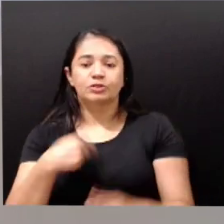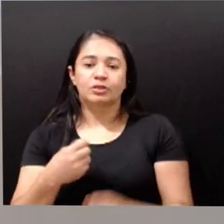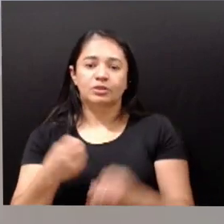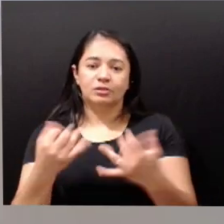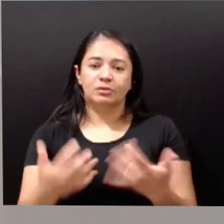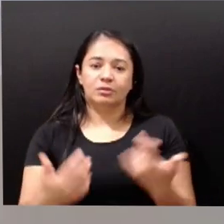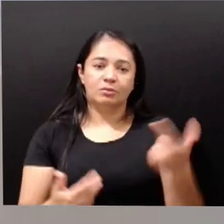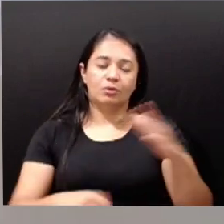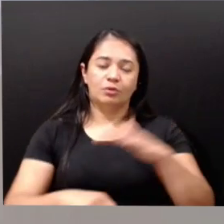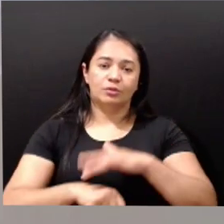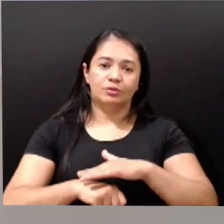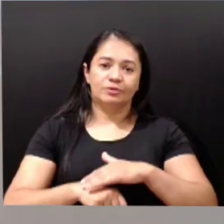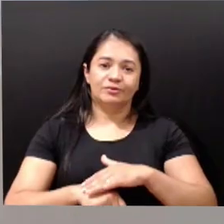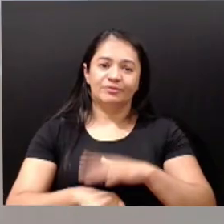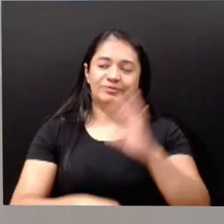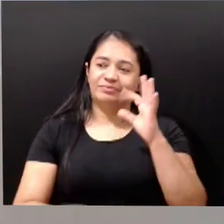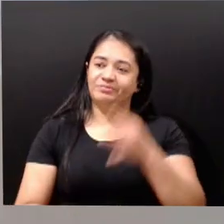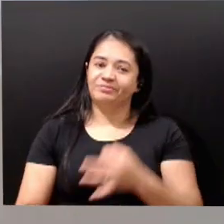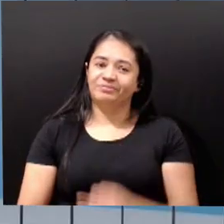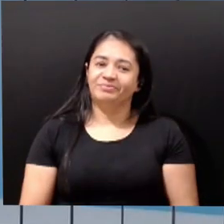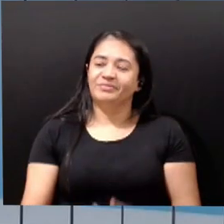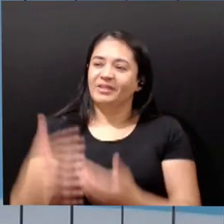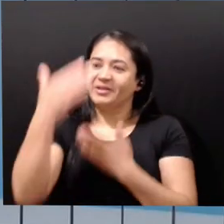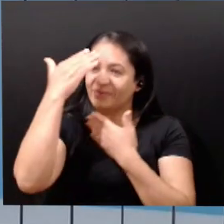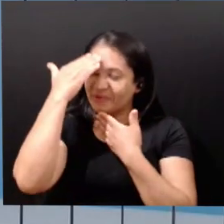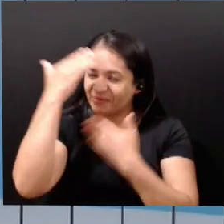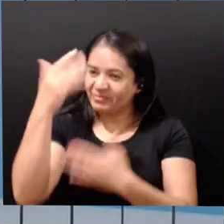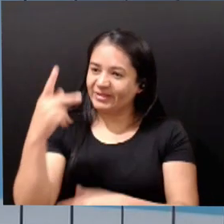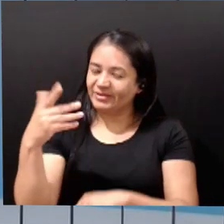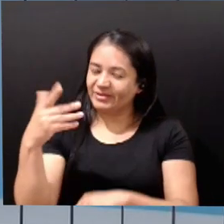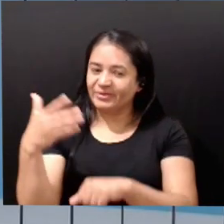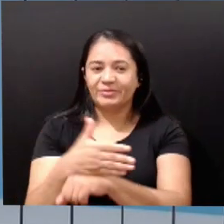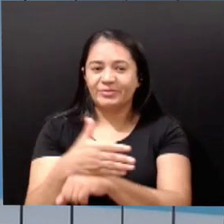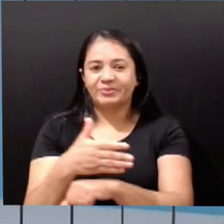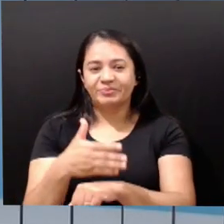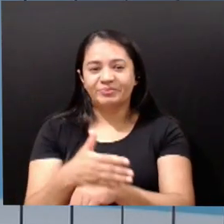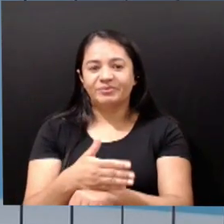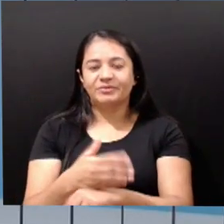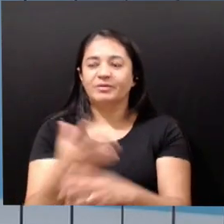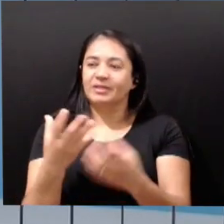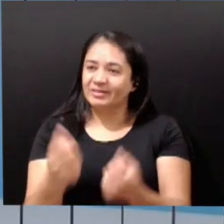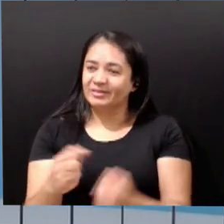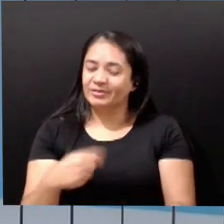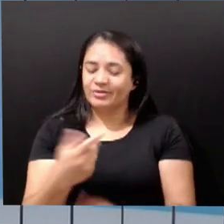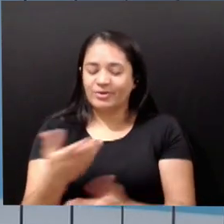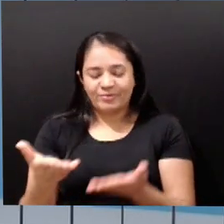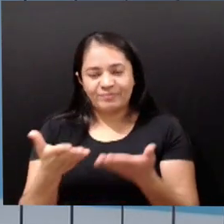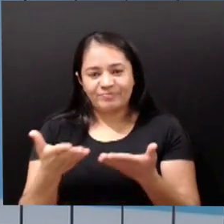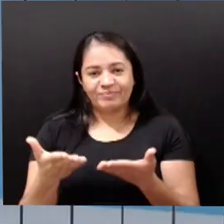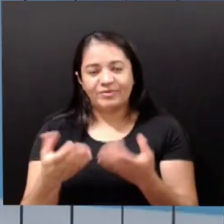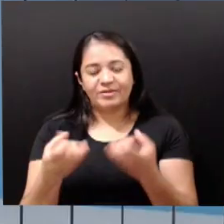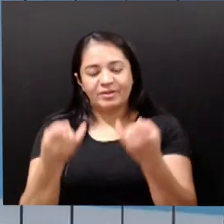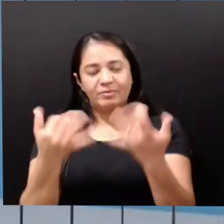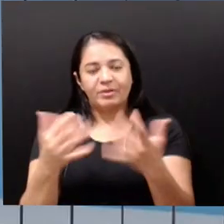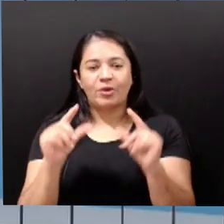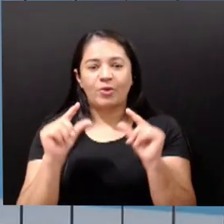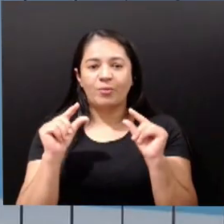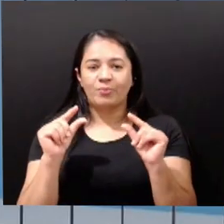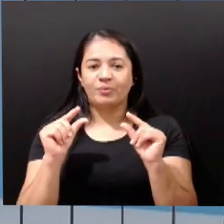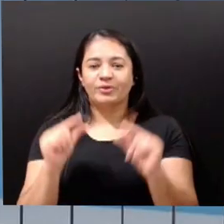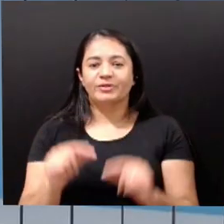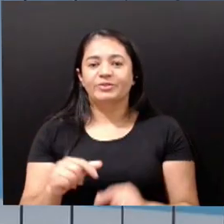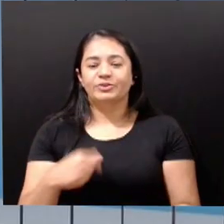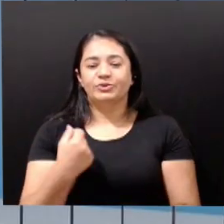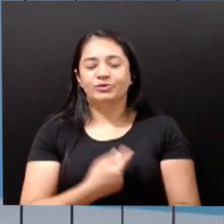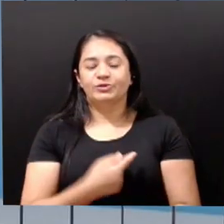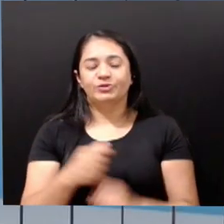gente dá também para outras doenças. Tá certo, então, doutor. Muito obrigada pela sua participação, por ter aceitado o nosso convite para falar aqui, né,